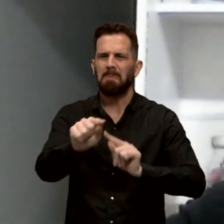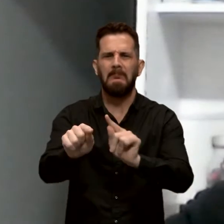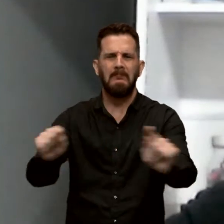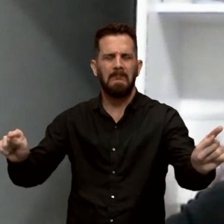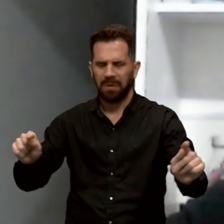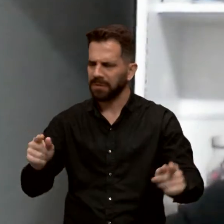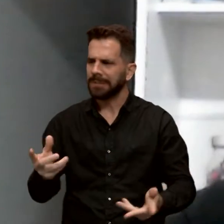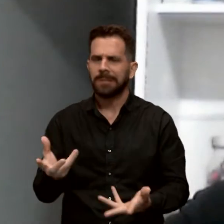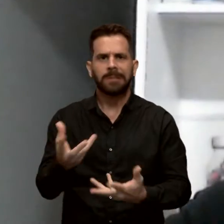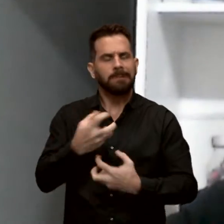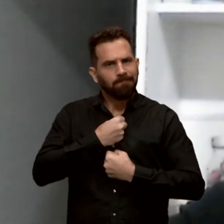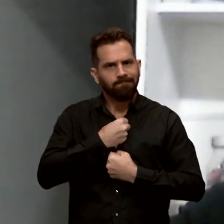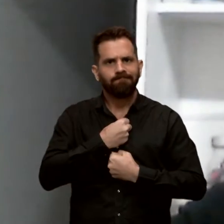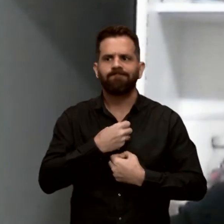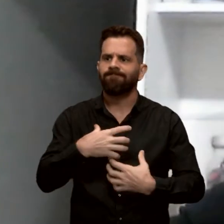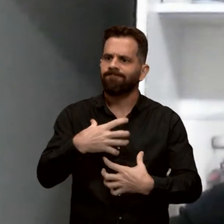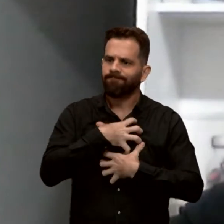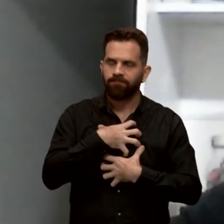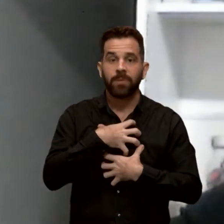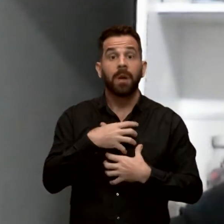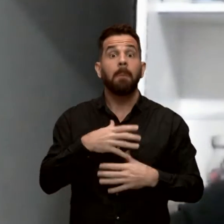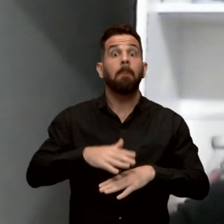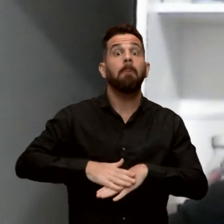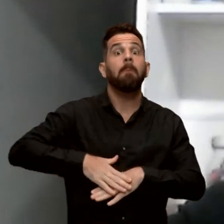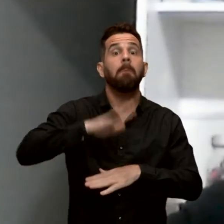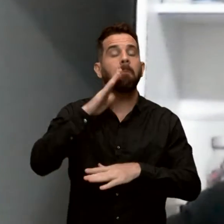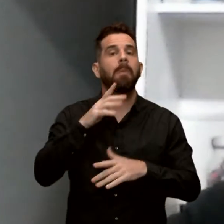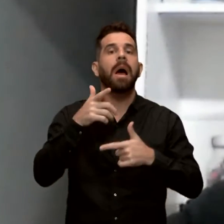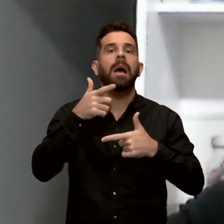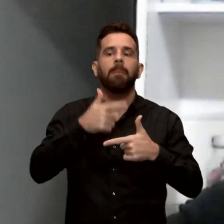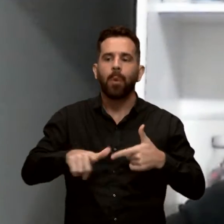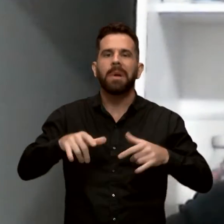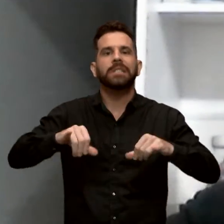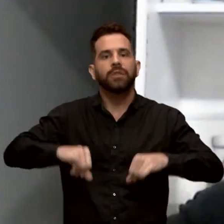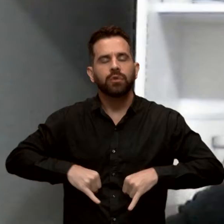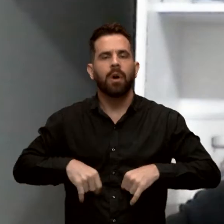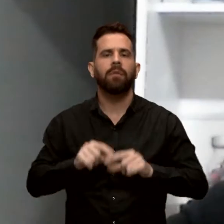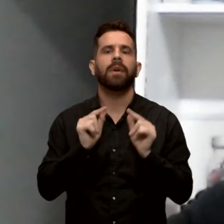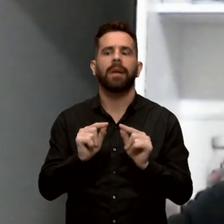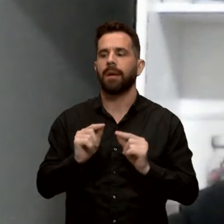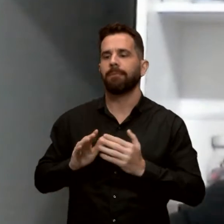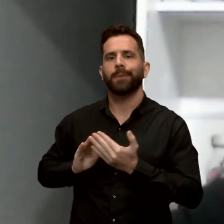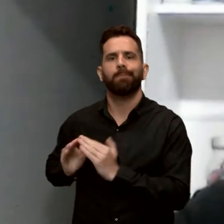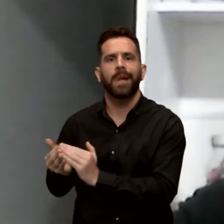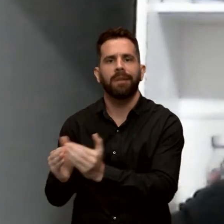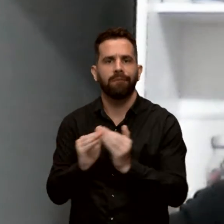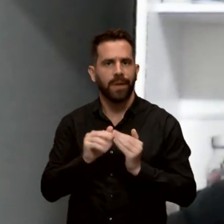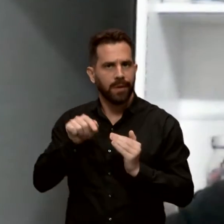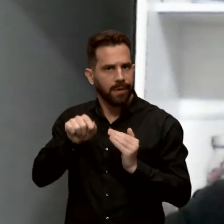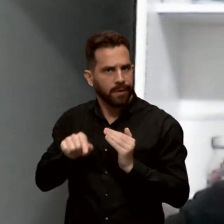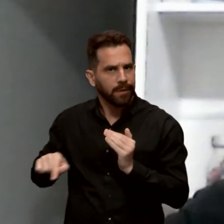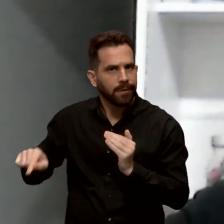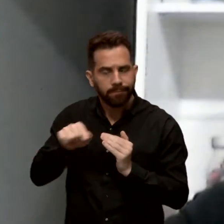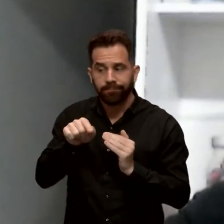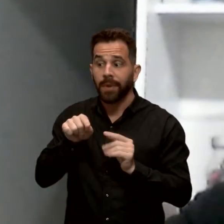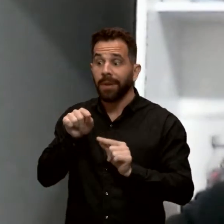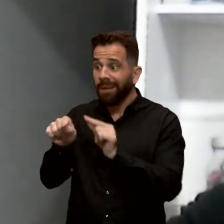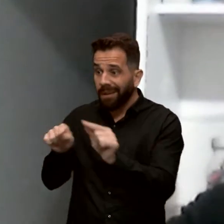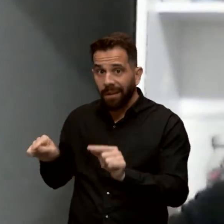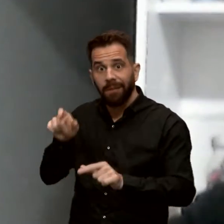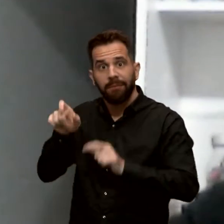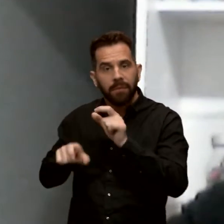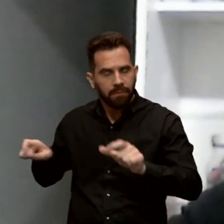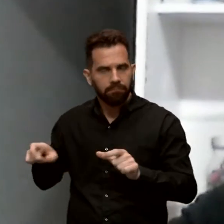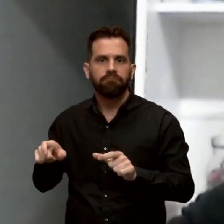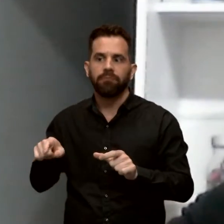das vezes são enfrentados pelas comunidades periféricas, de onde, notoriamente, advêm vários